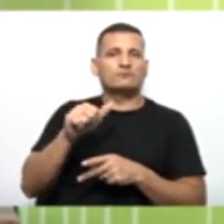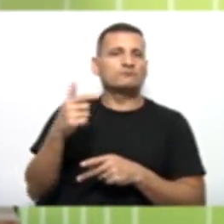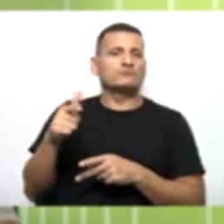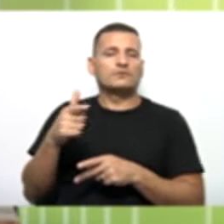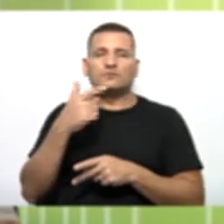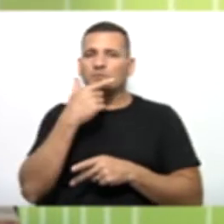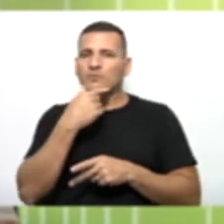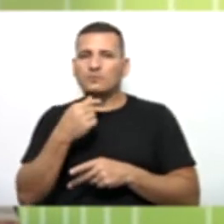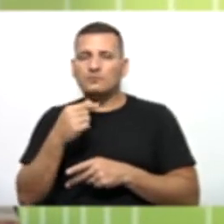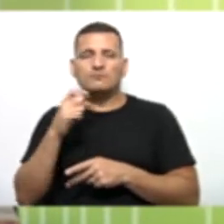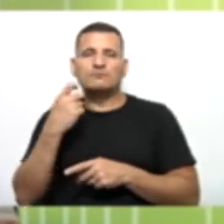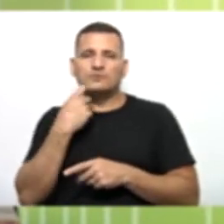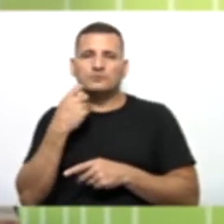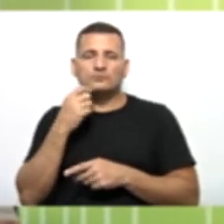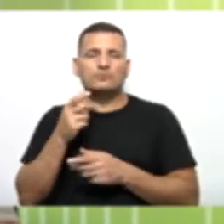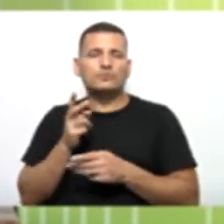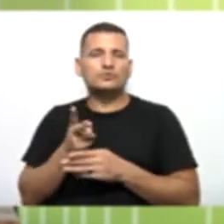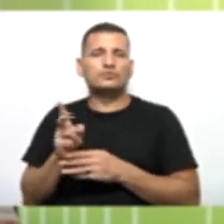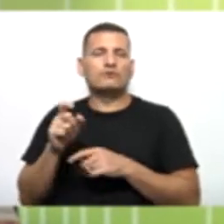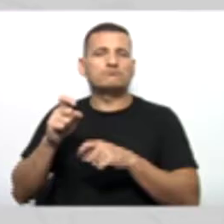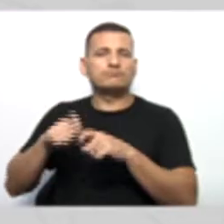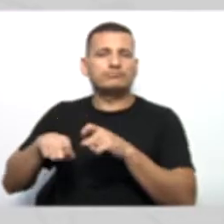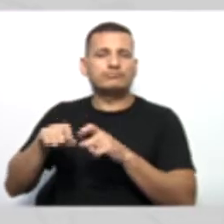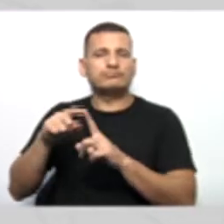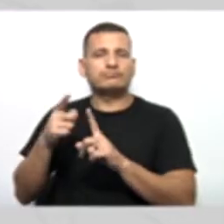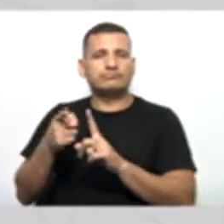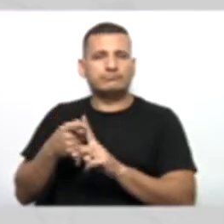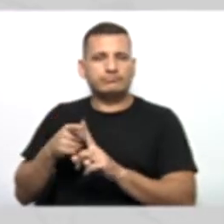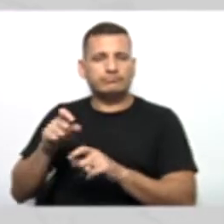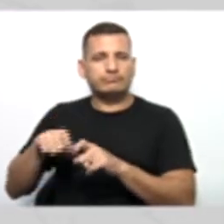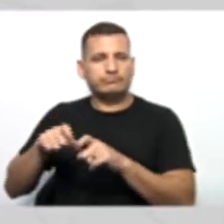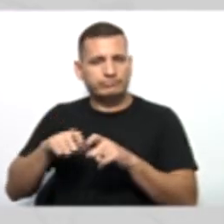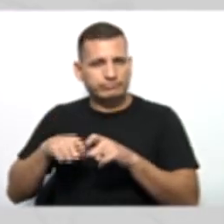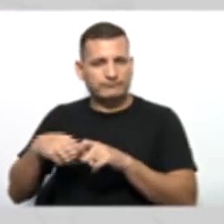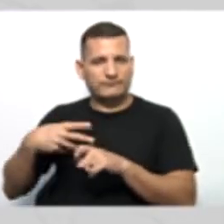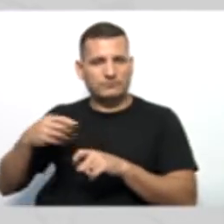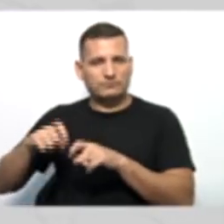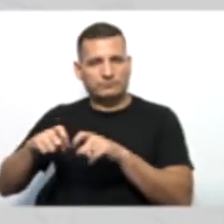espécie. Uma outra questão é poluição do ar.